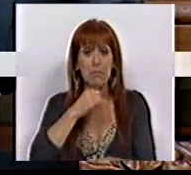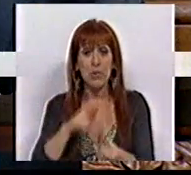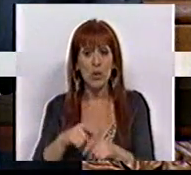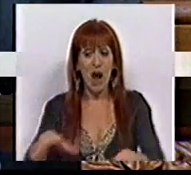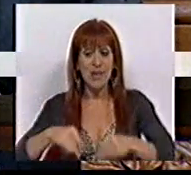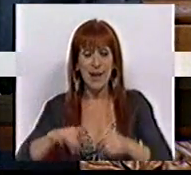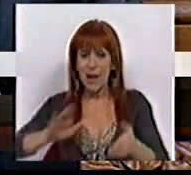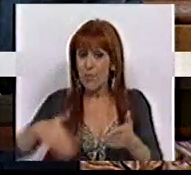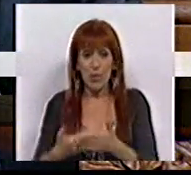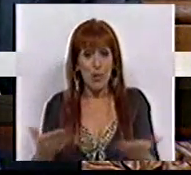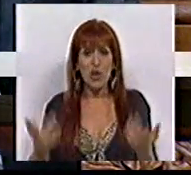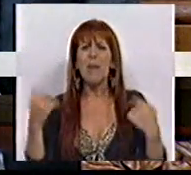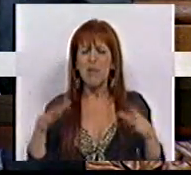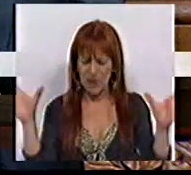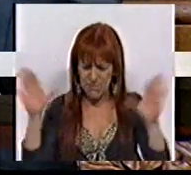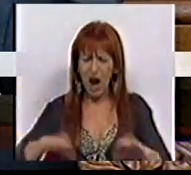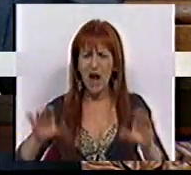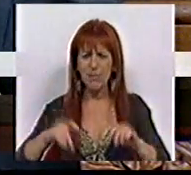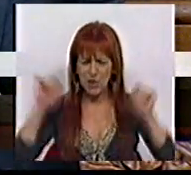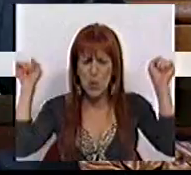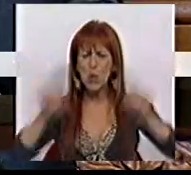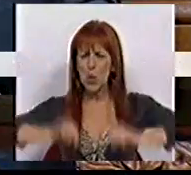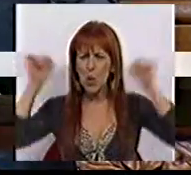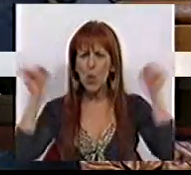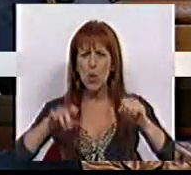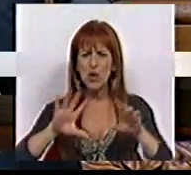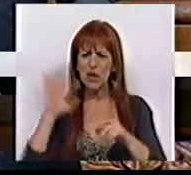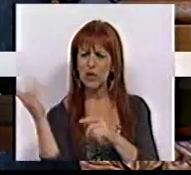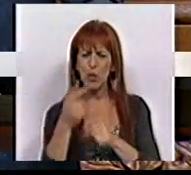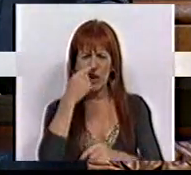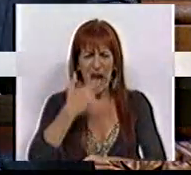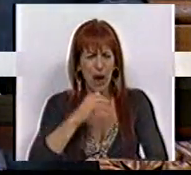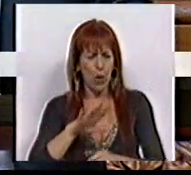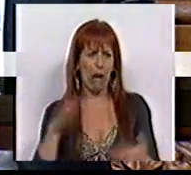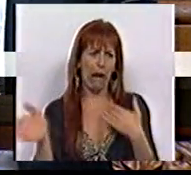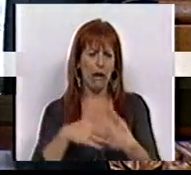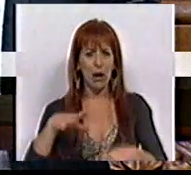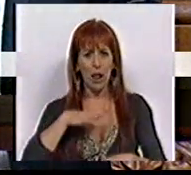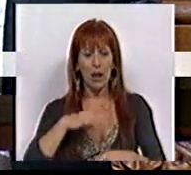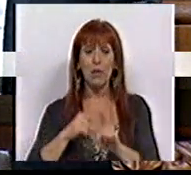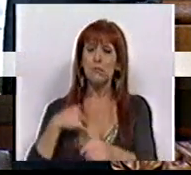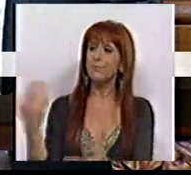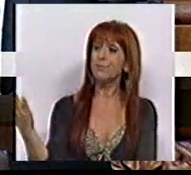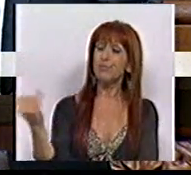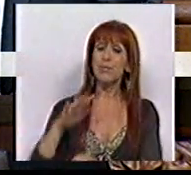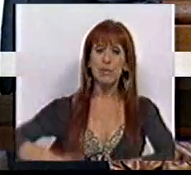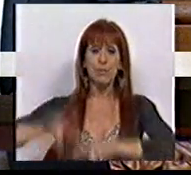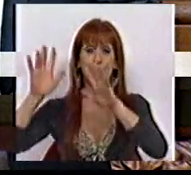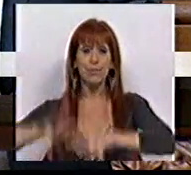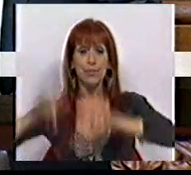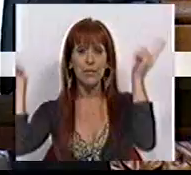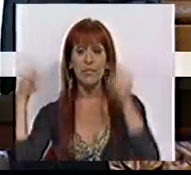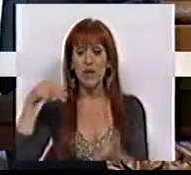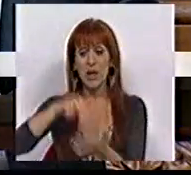foi aceita a proposta, mas é cada vez maior o consenso em torno do erro dessa extinção. Aguardamos a evolução